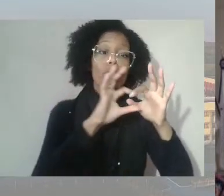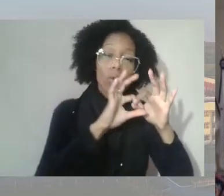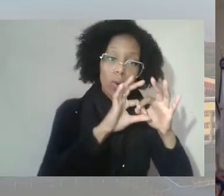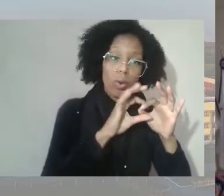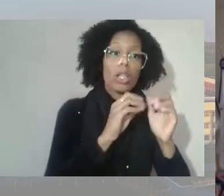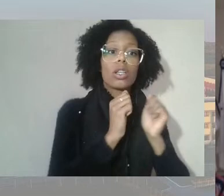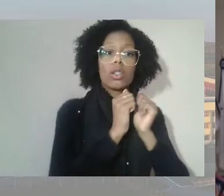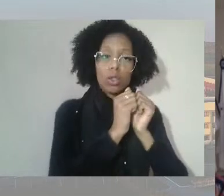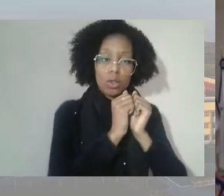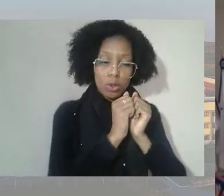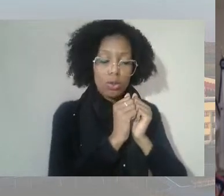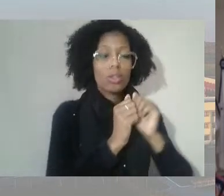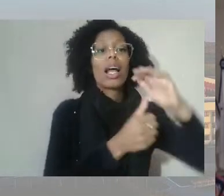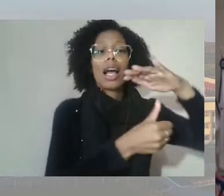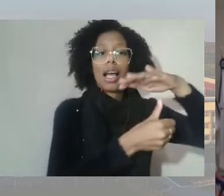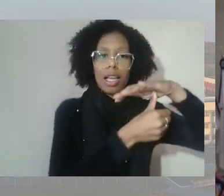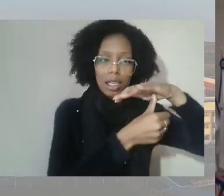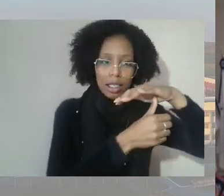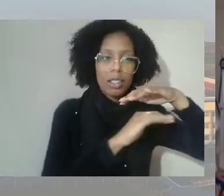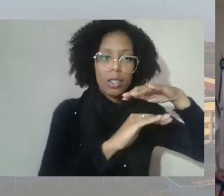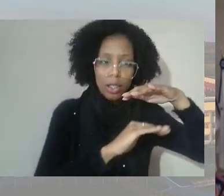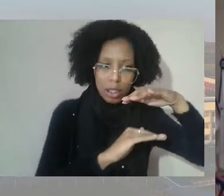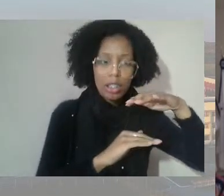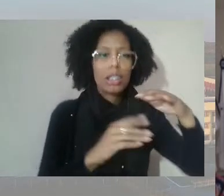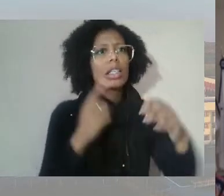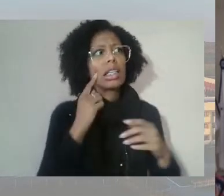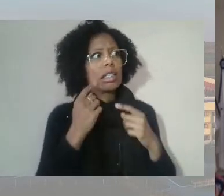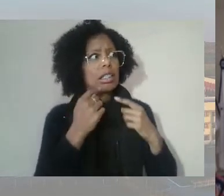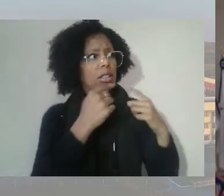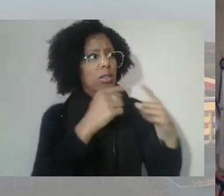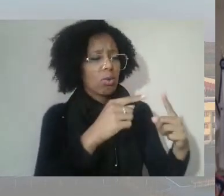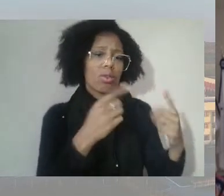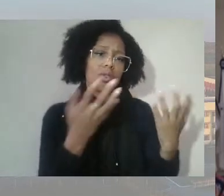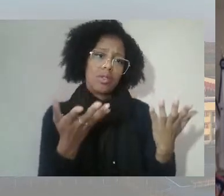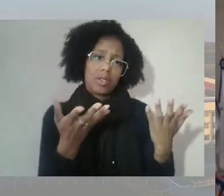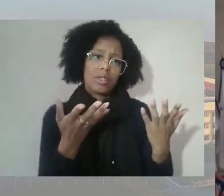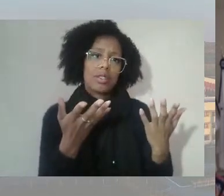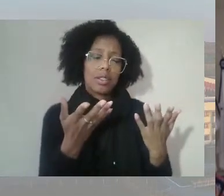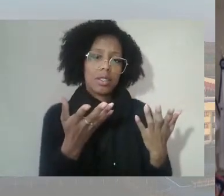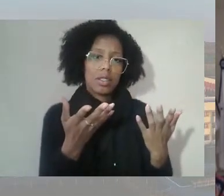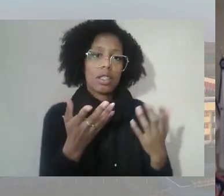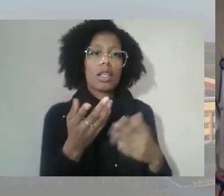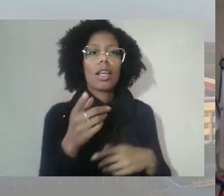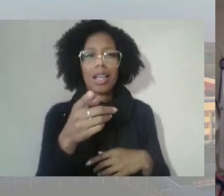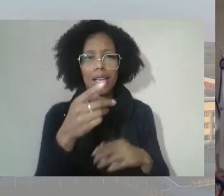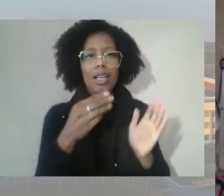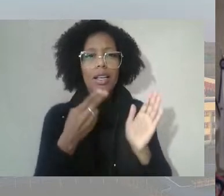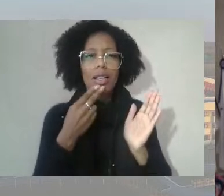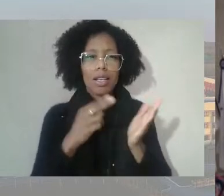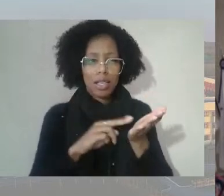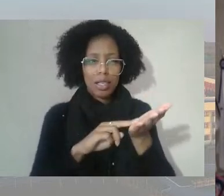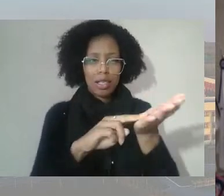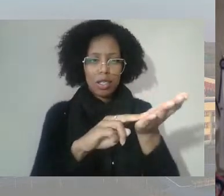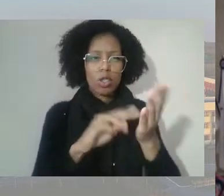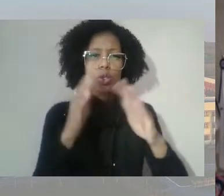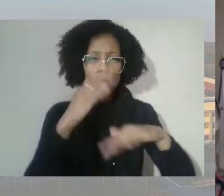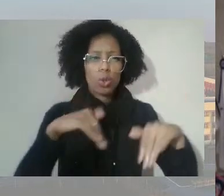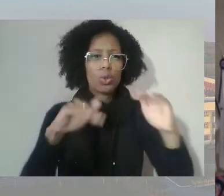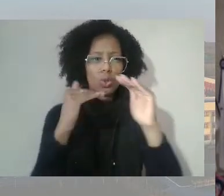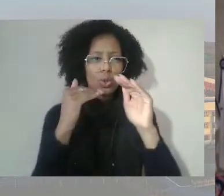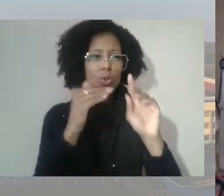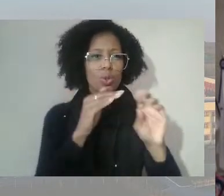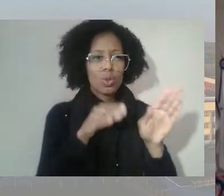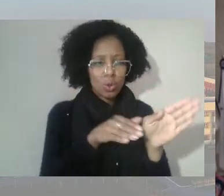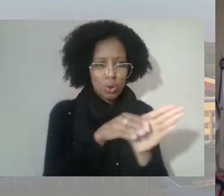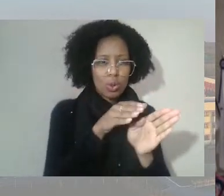da reitoria pelas acusações improcedentes. E aqui nós temos, né, foi encaminhado a todos os conselheiros, por